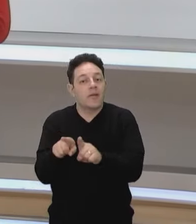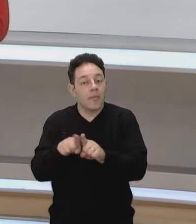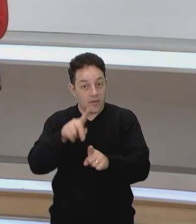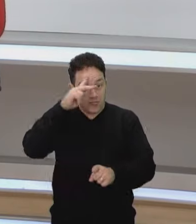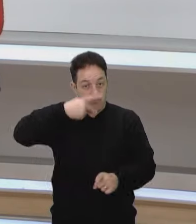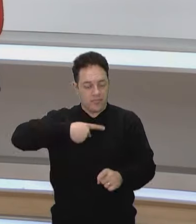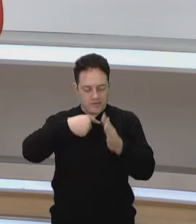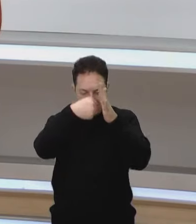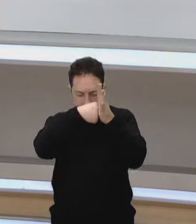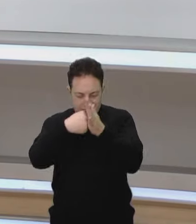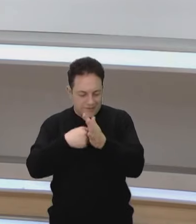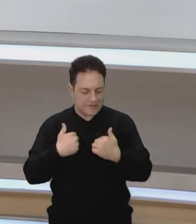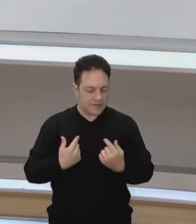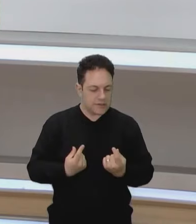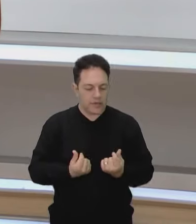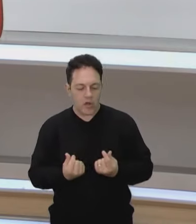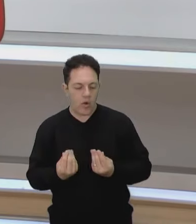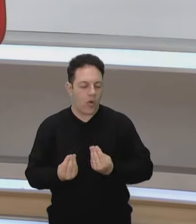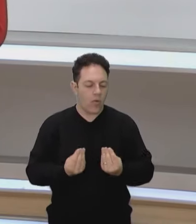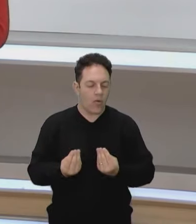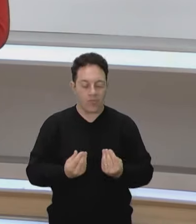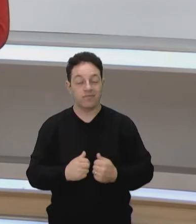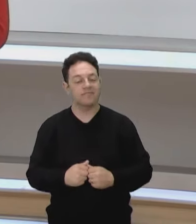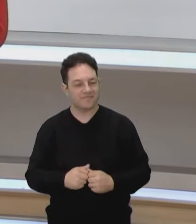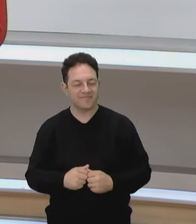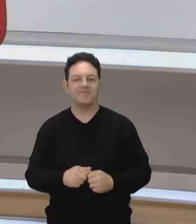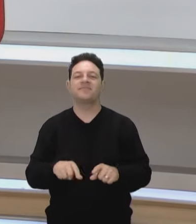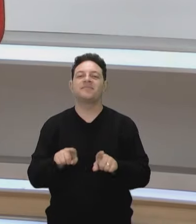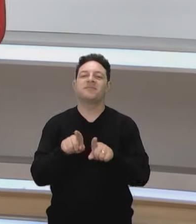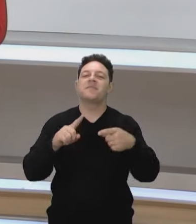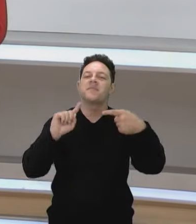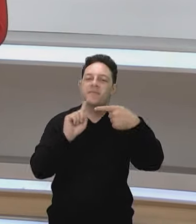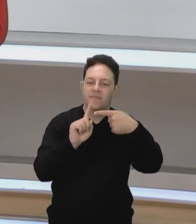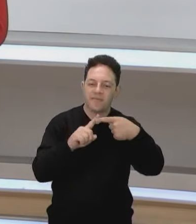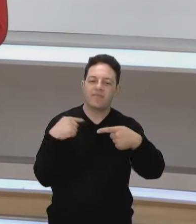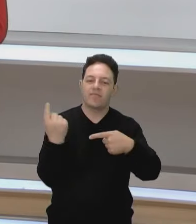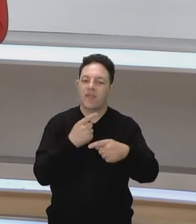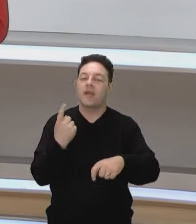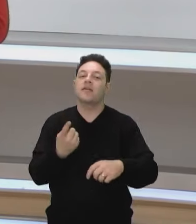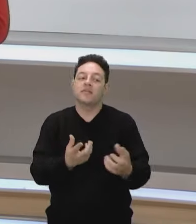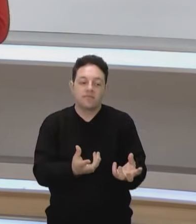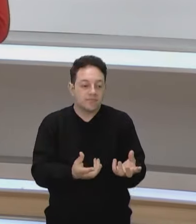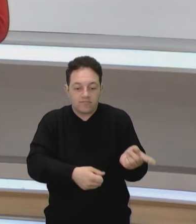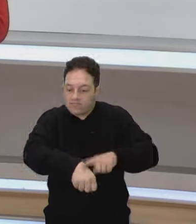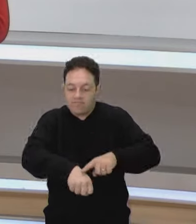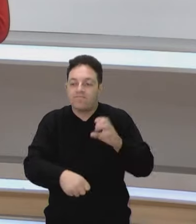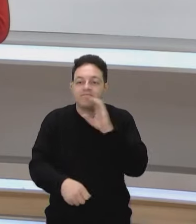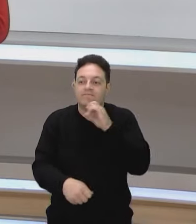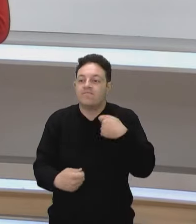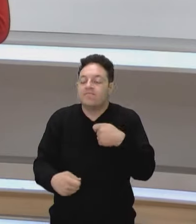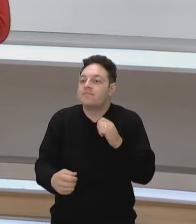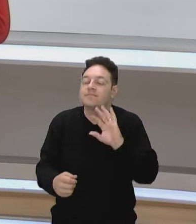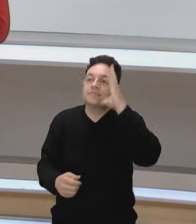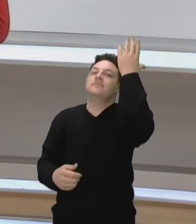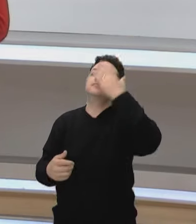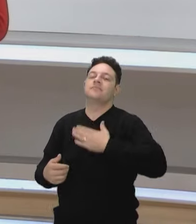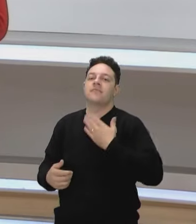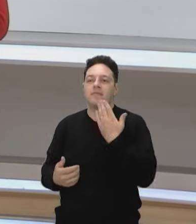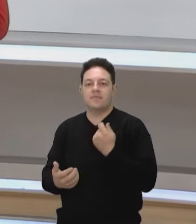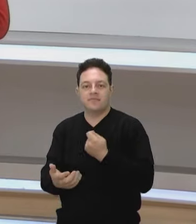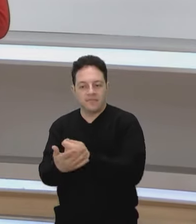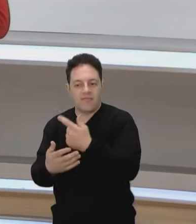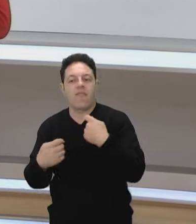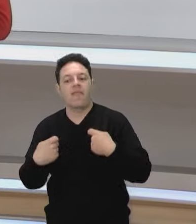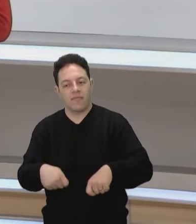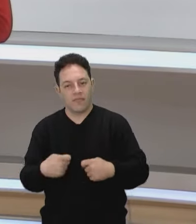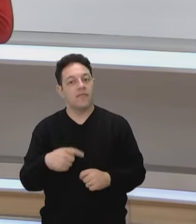situação financeira? E a primeira, né, a necessidade de adquirir algo imediatamente em uma situação de emergência, que a gente sempre fala que a